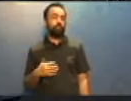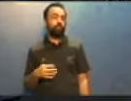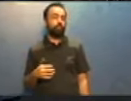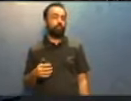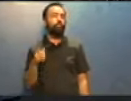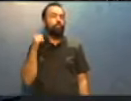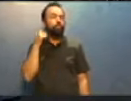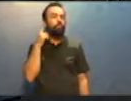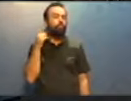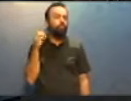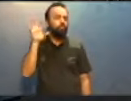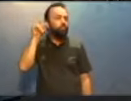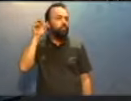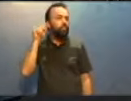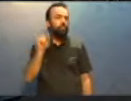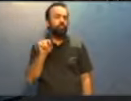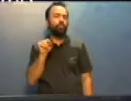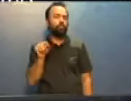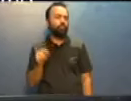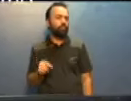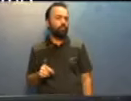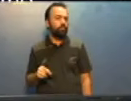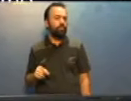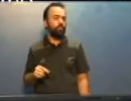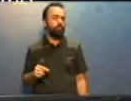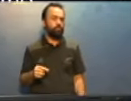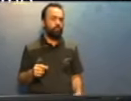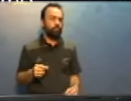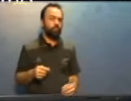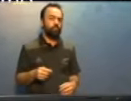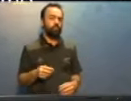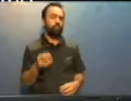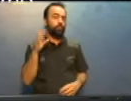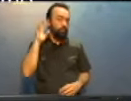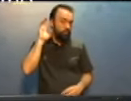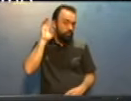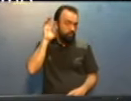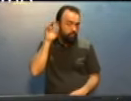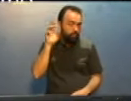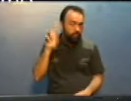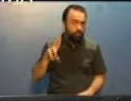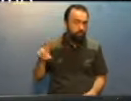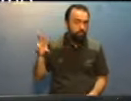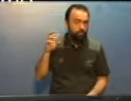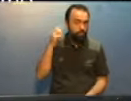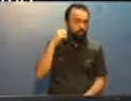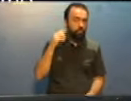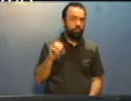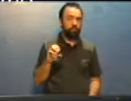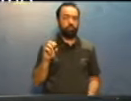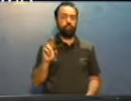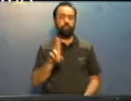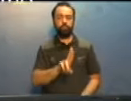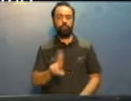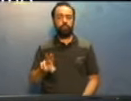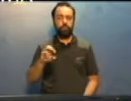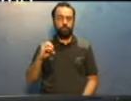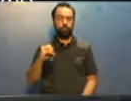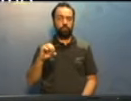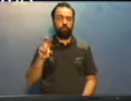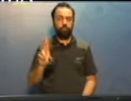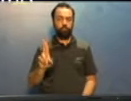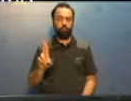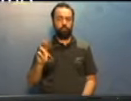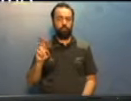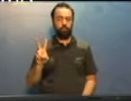Então o que é a audição? O órgão dos sentidos responsável pela audição é a nossa orelha, também chamada de ouvido. A fim de